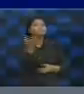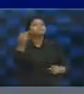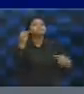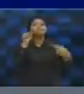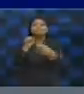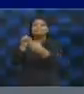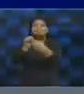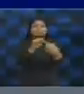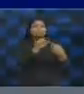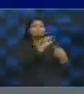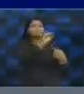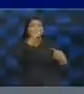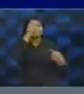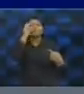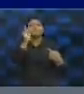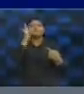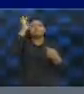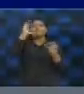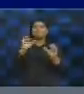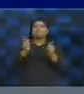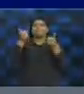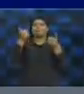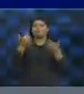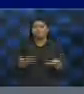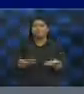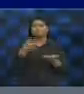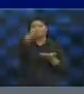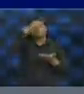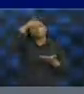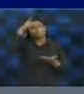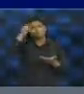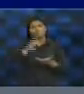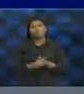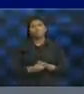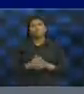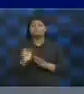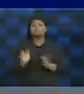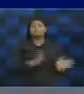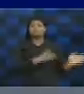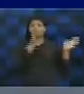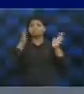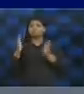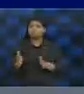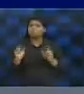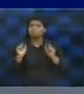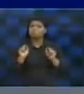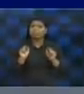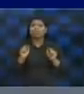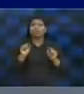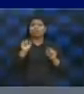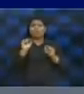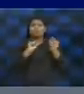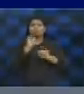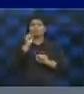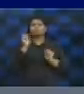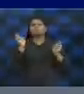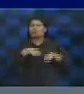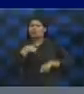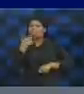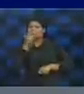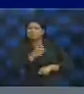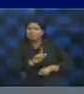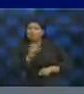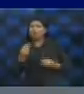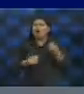futuro melhor para a nossa gente. Por outro lado, quero dizer que o que vai nos fazer conquistar a diferença e vencer as eleições é não